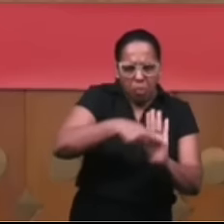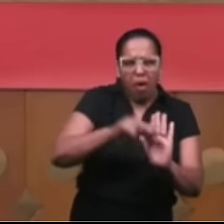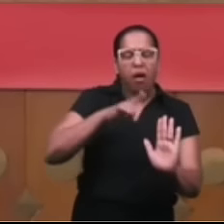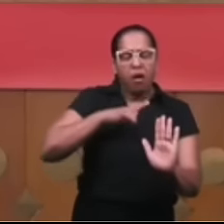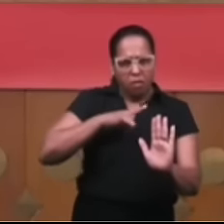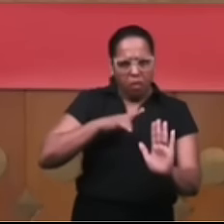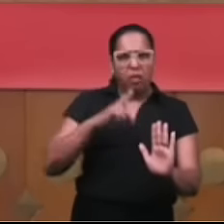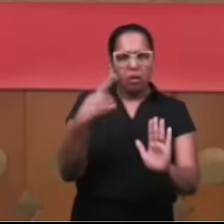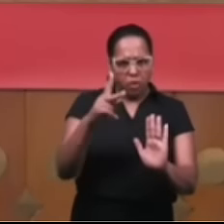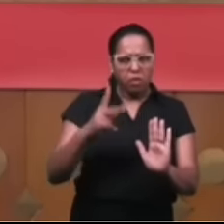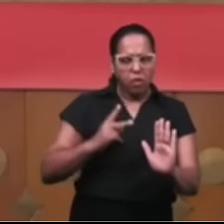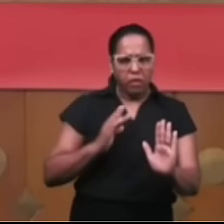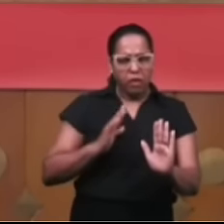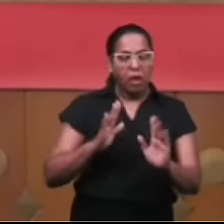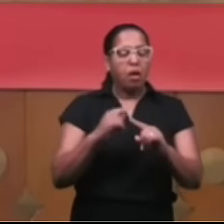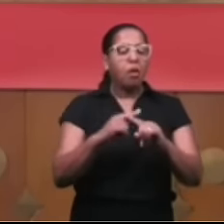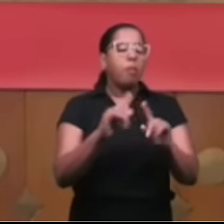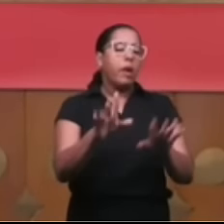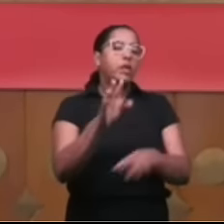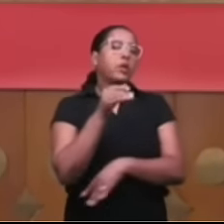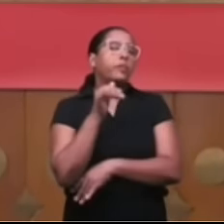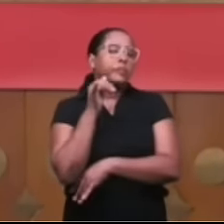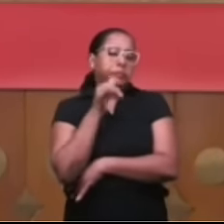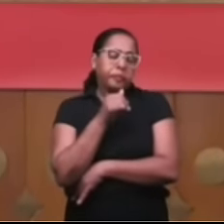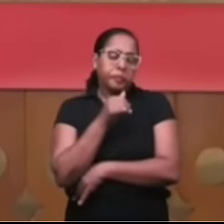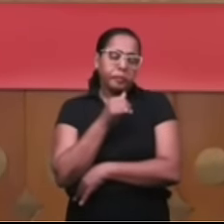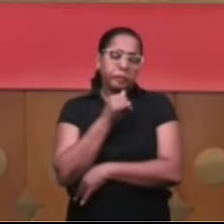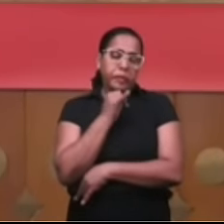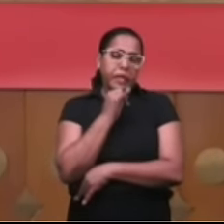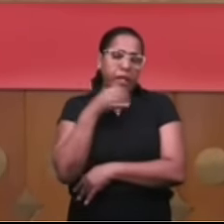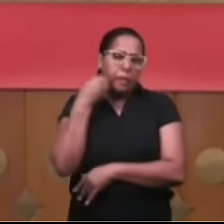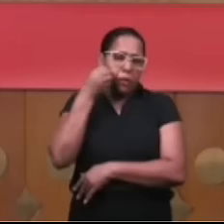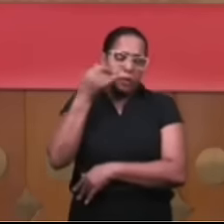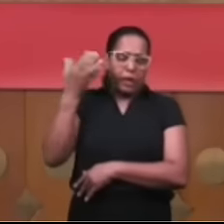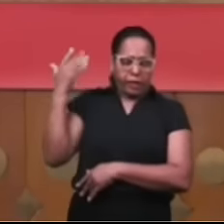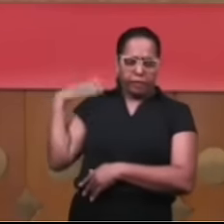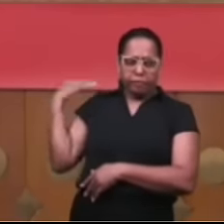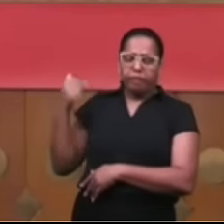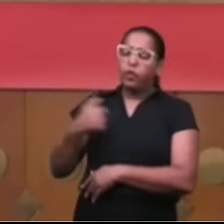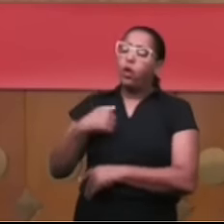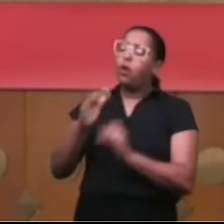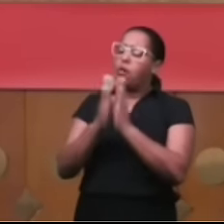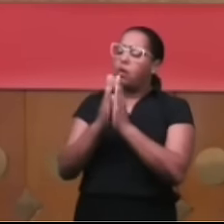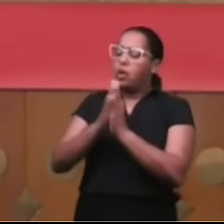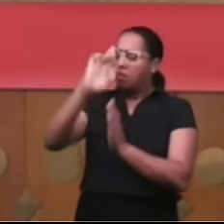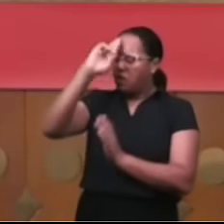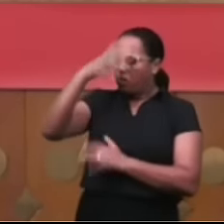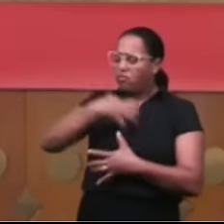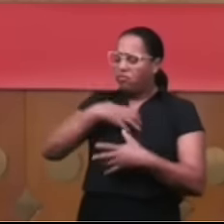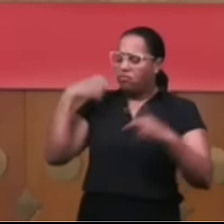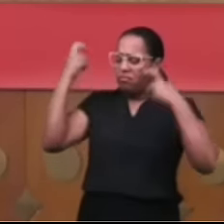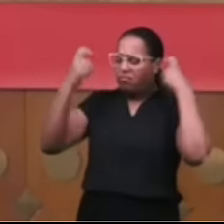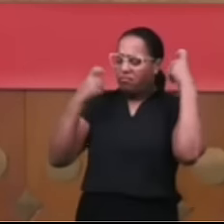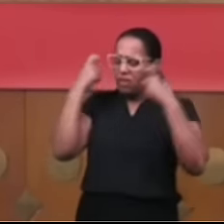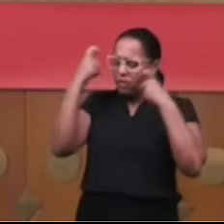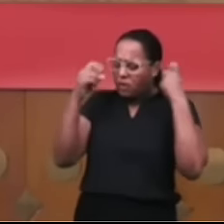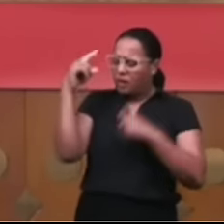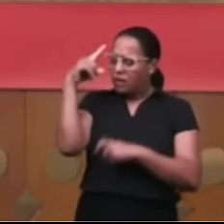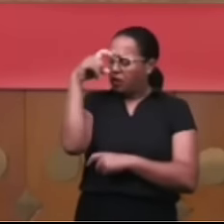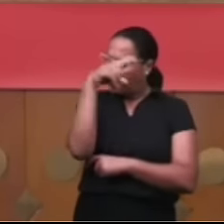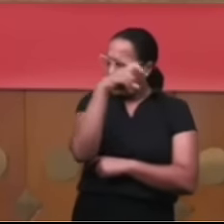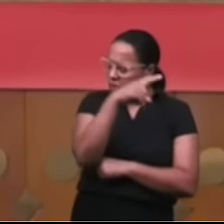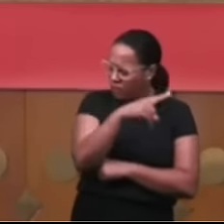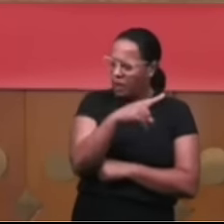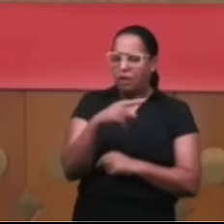Mas um dia, uma experiência rápida, pessoal, estava orando ao Senhor, preocupações, necessidades, dificuldades,